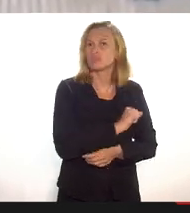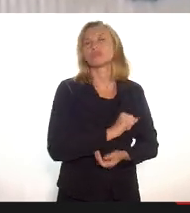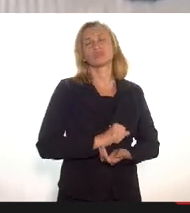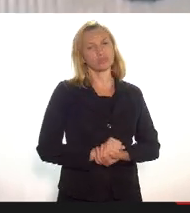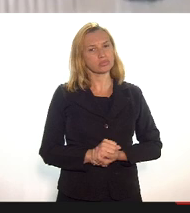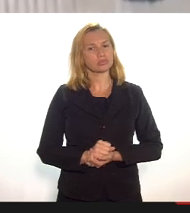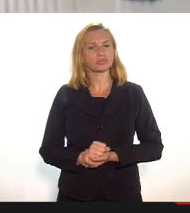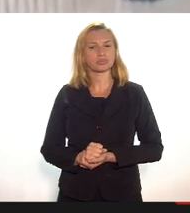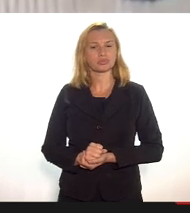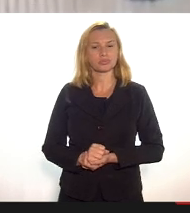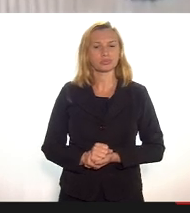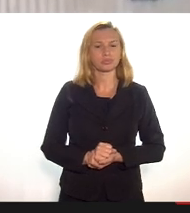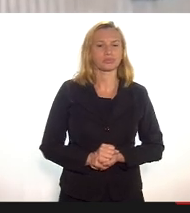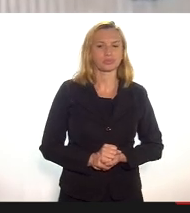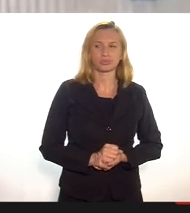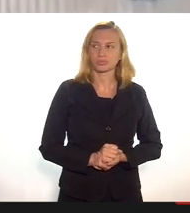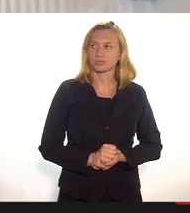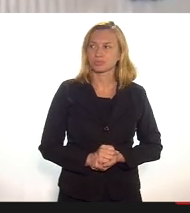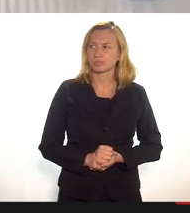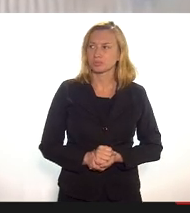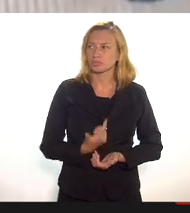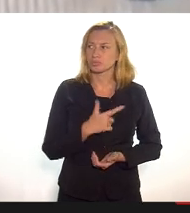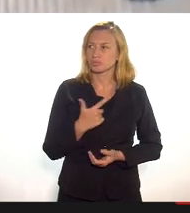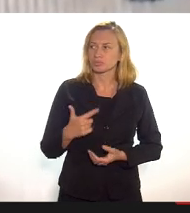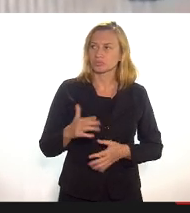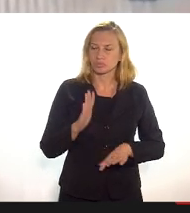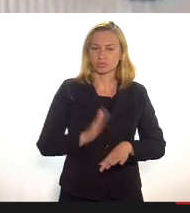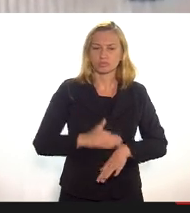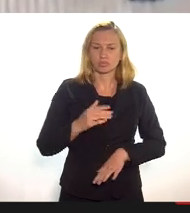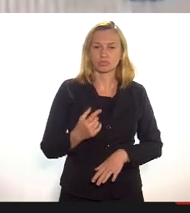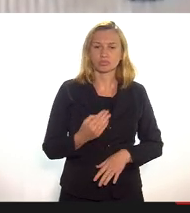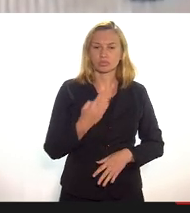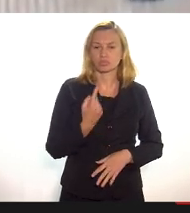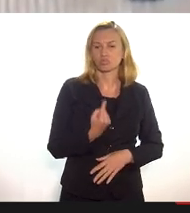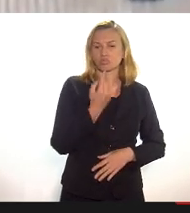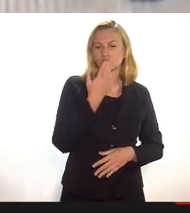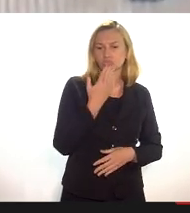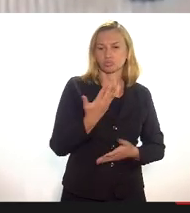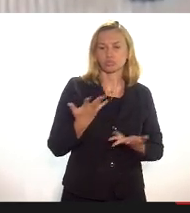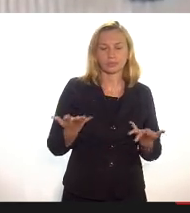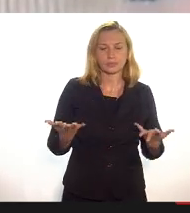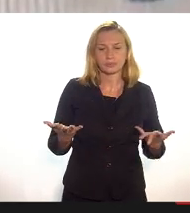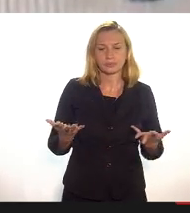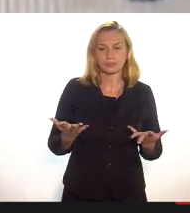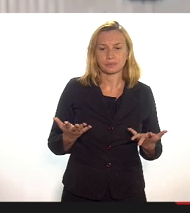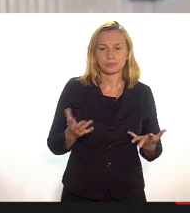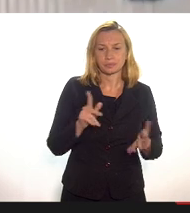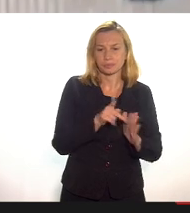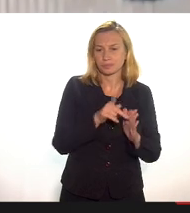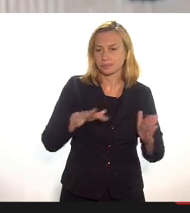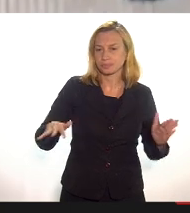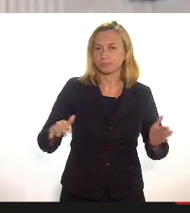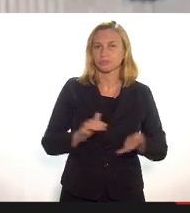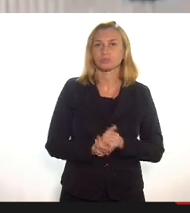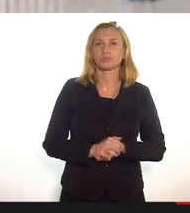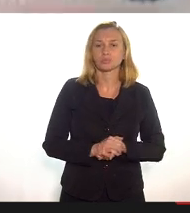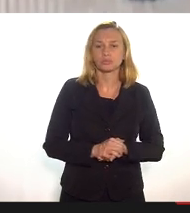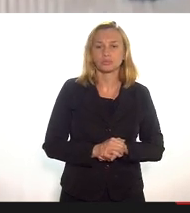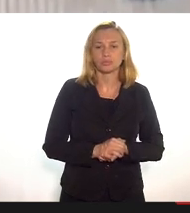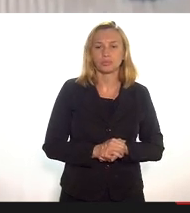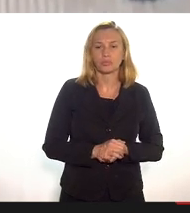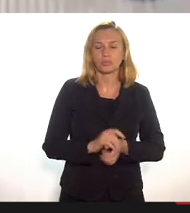né? A gente não teve mais nenhum tipo de portarias, né,